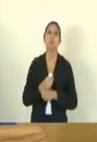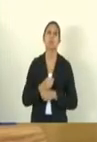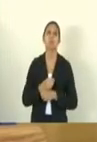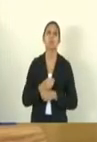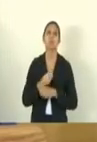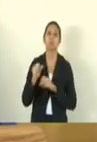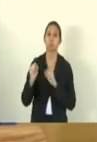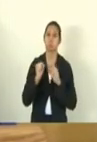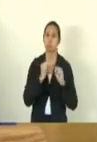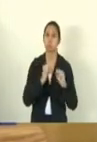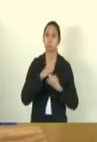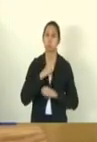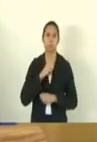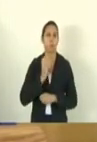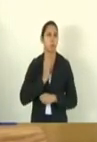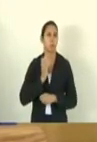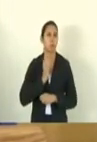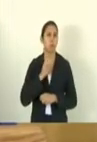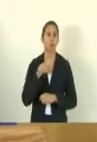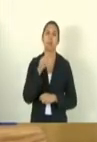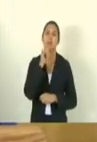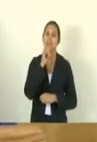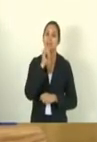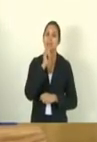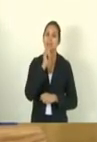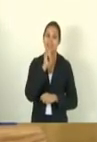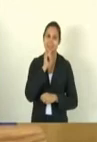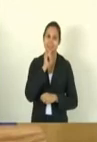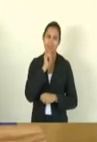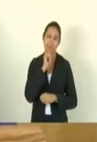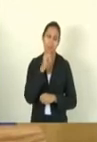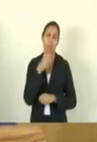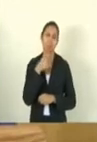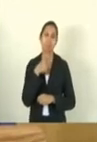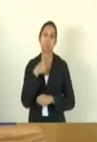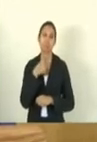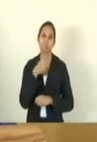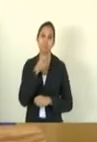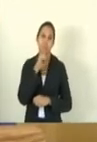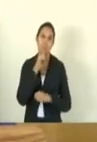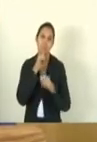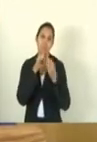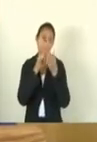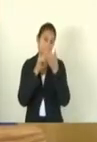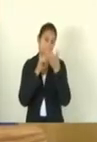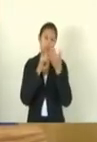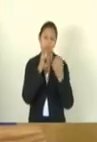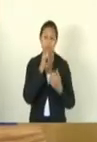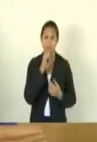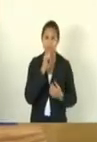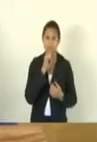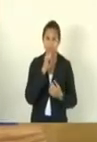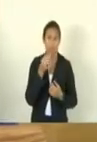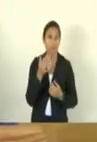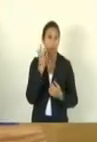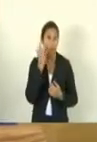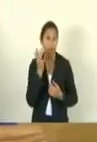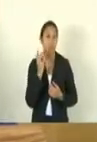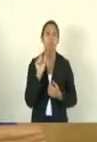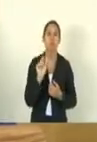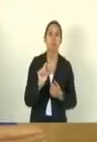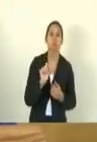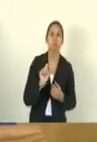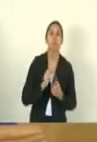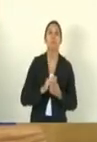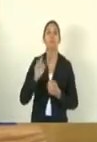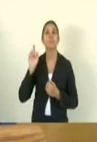pode pegar, para exemplificar exatamente o que eu estou falando, e talvez seja o exemplo mais categórico, o caso